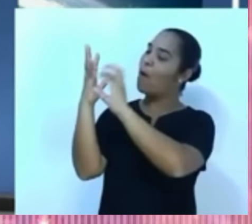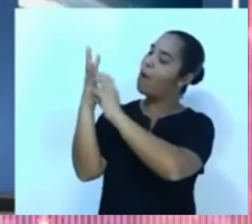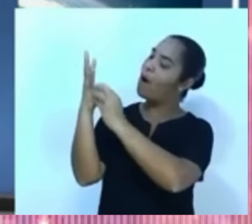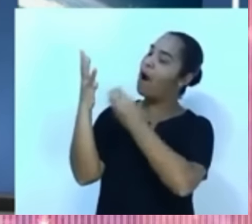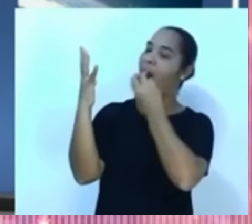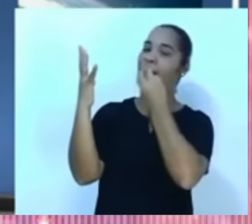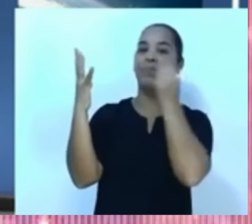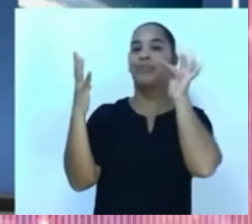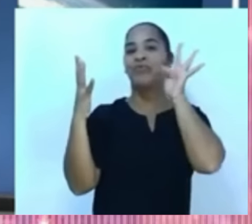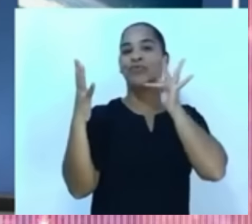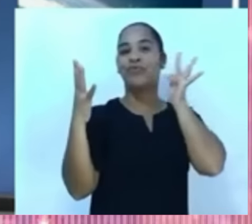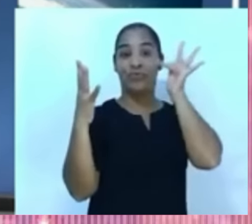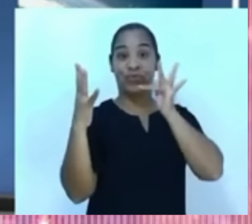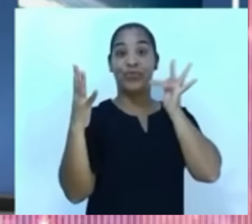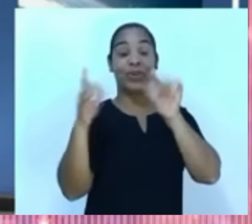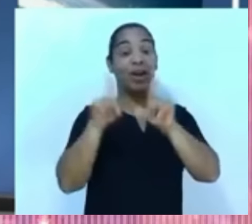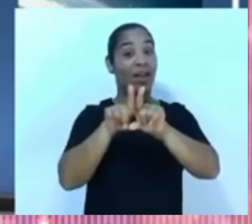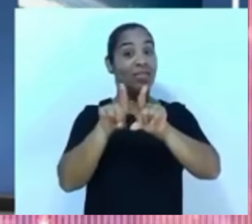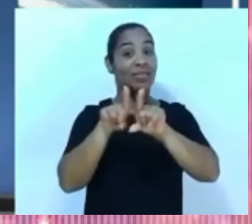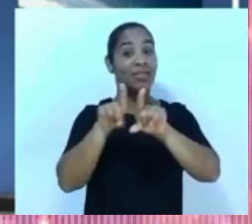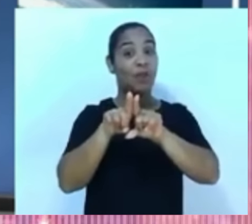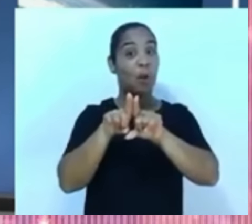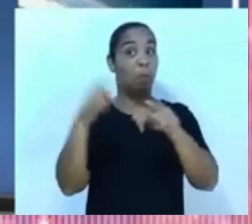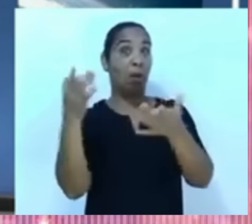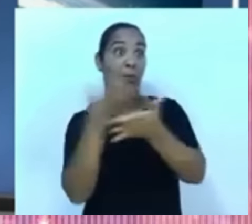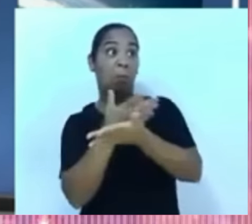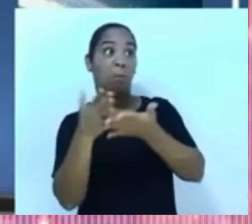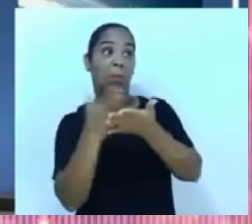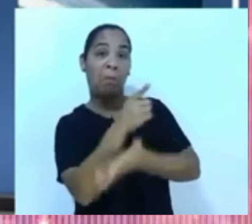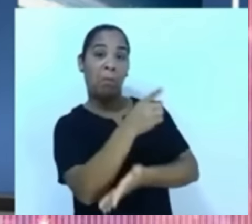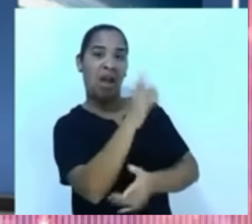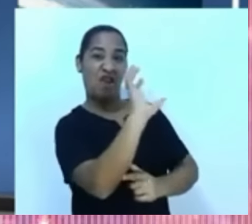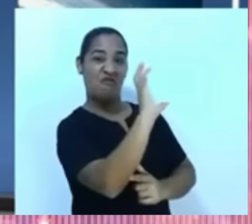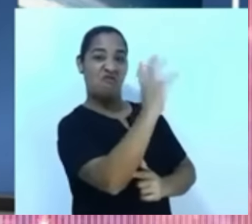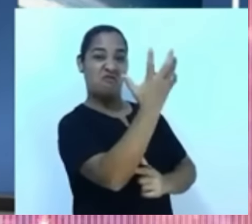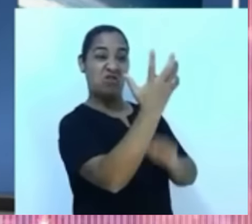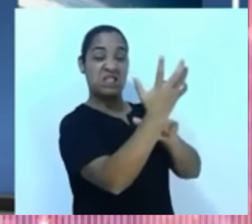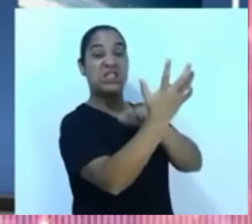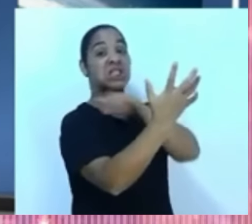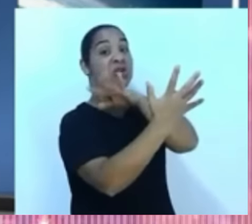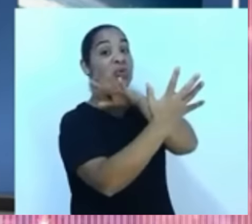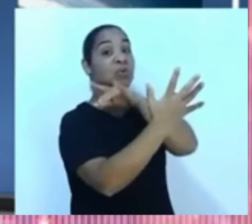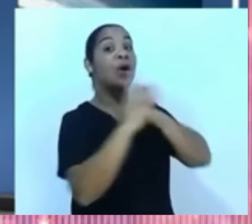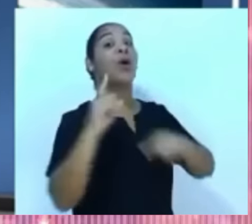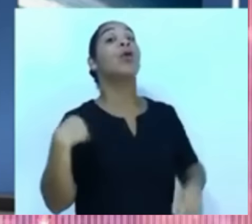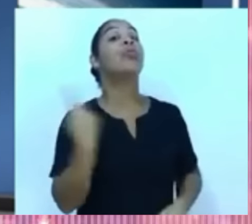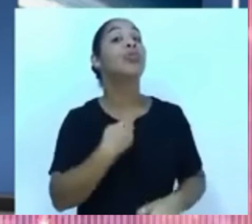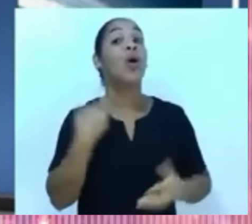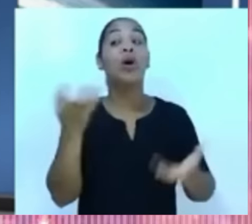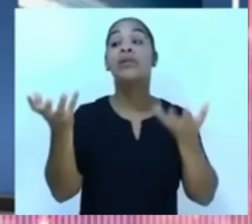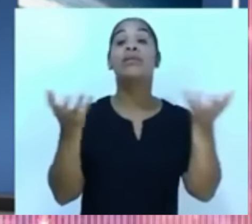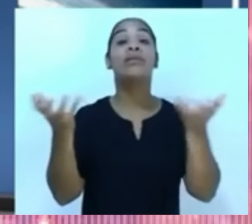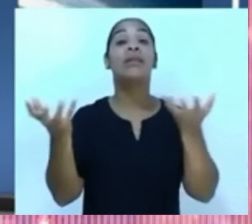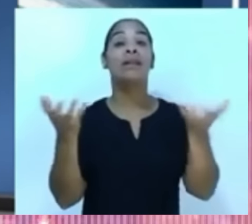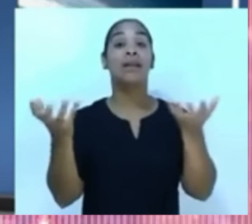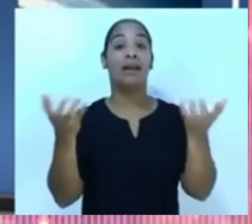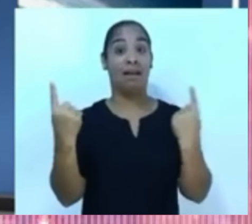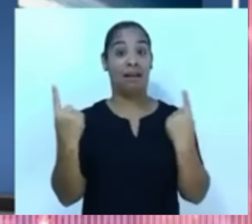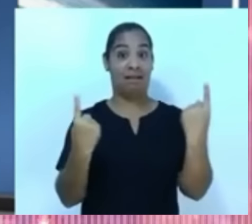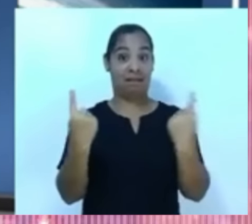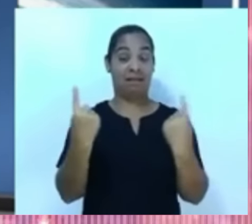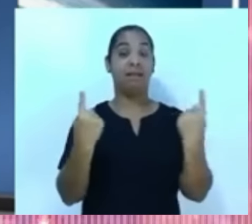árvore que nos oferece os frutos amargos nós temos o direito de leger uma ou outra como sendo